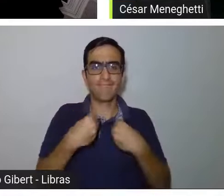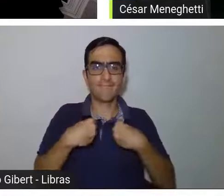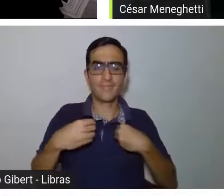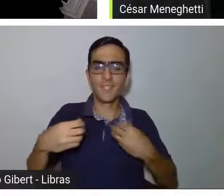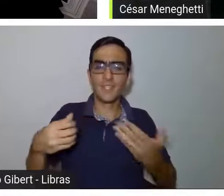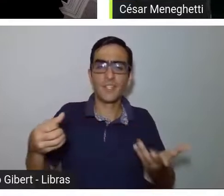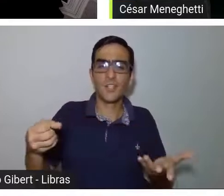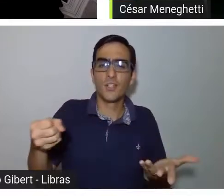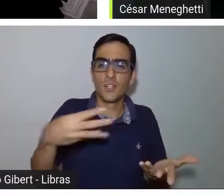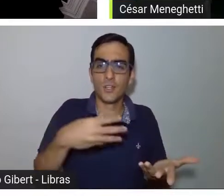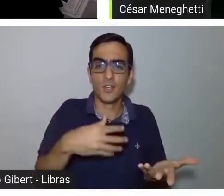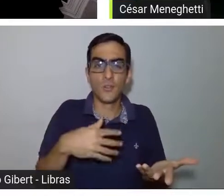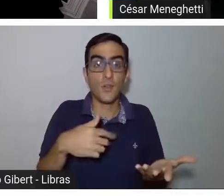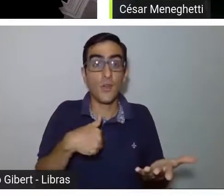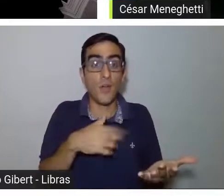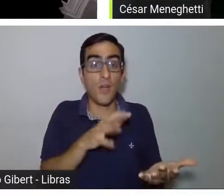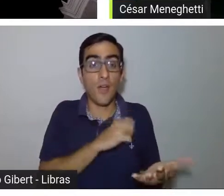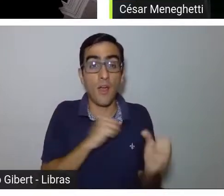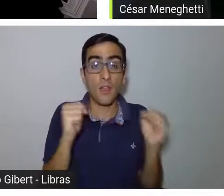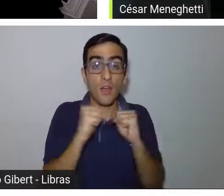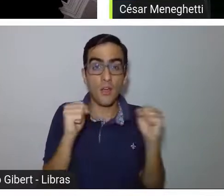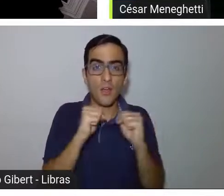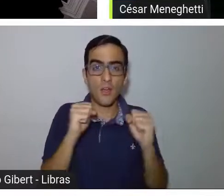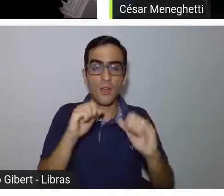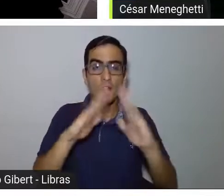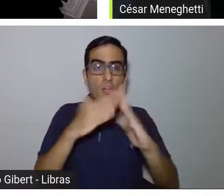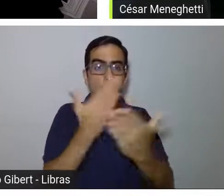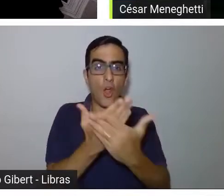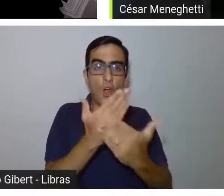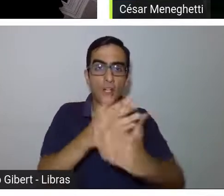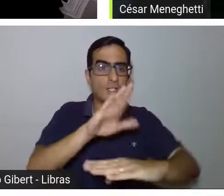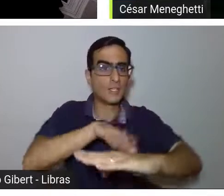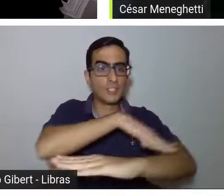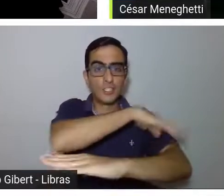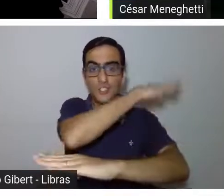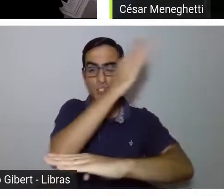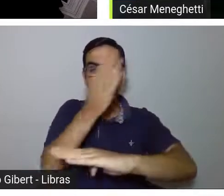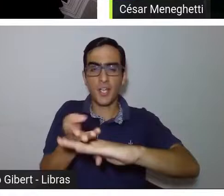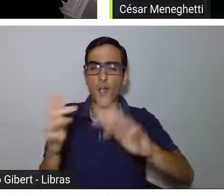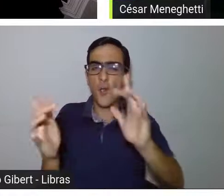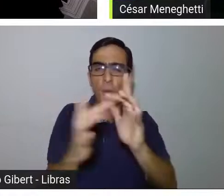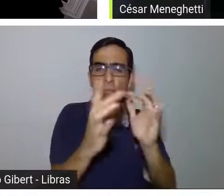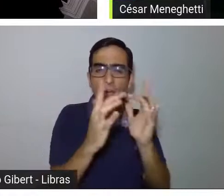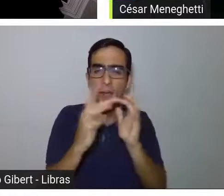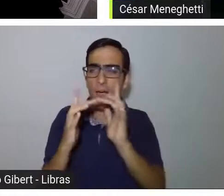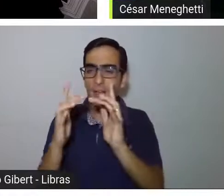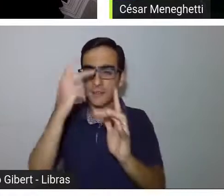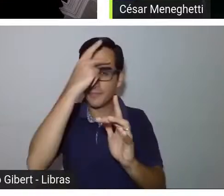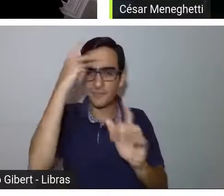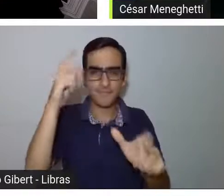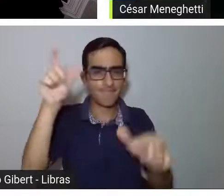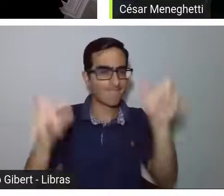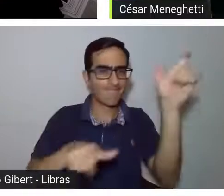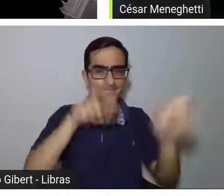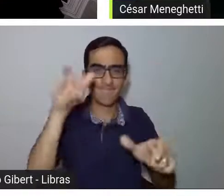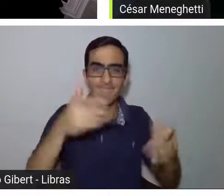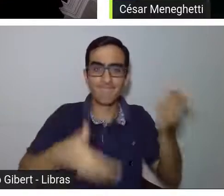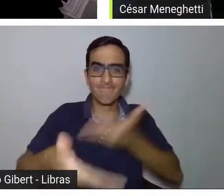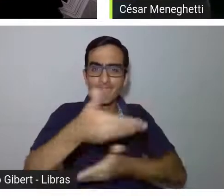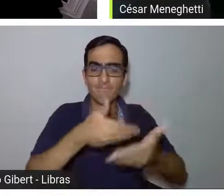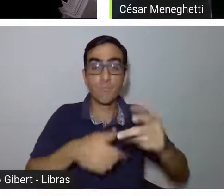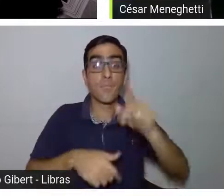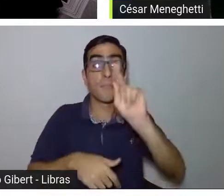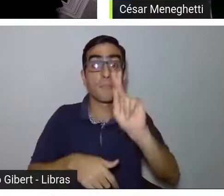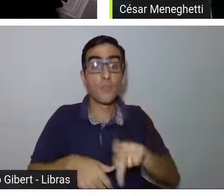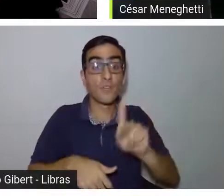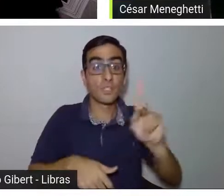ficar na escola o dia inteiro e ter contato com os meus colegas maravilhosos, os